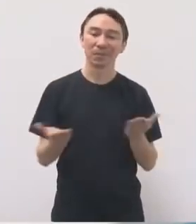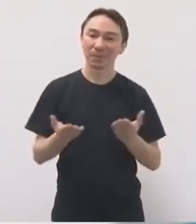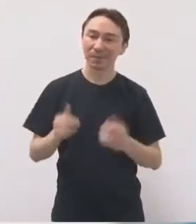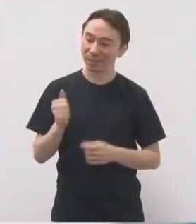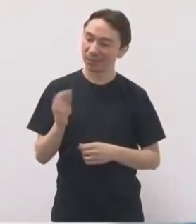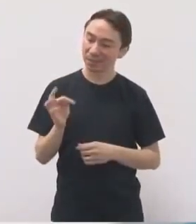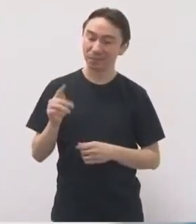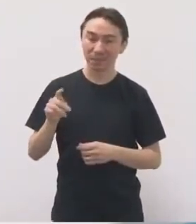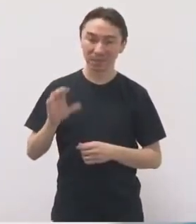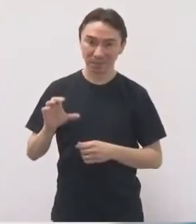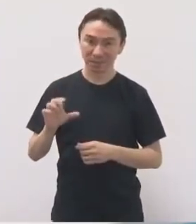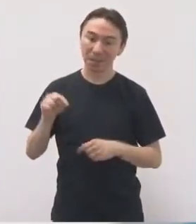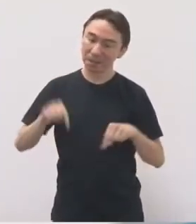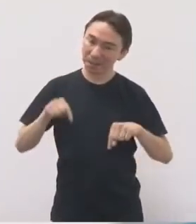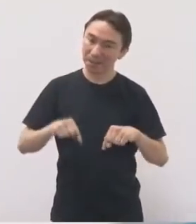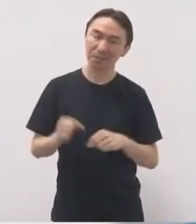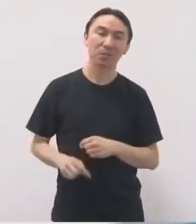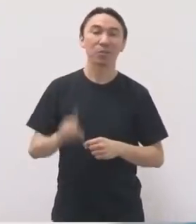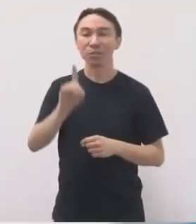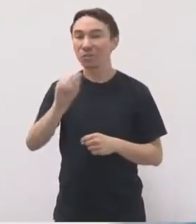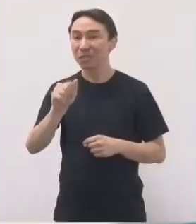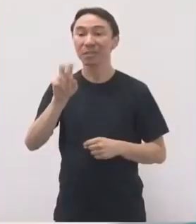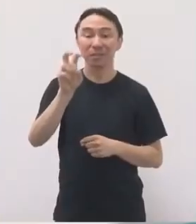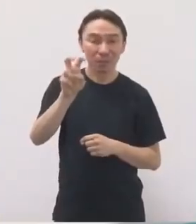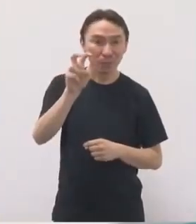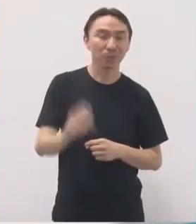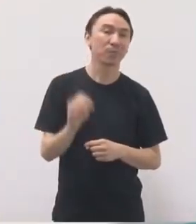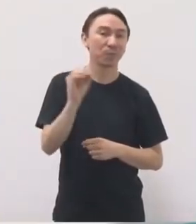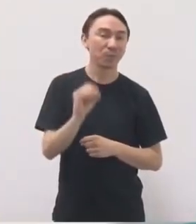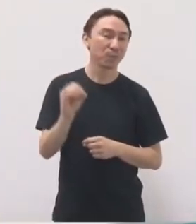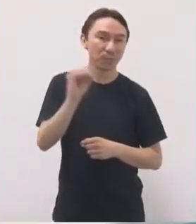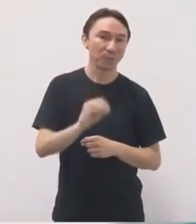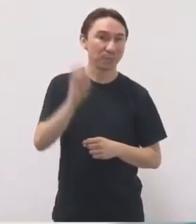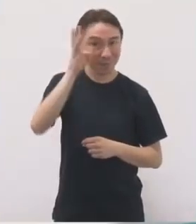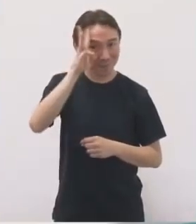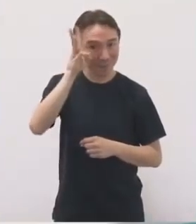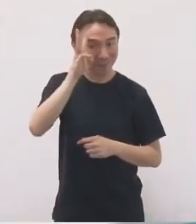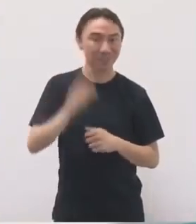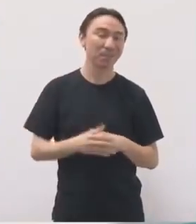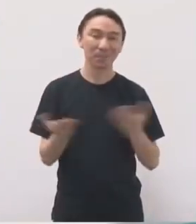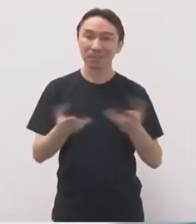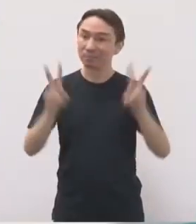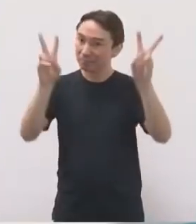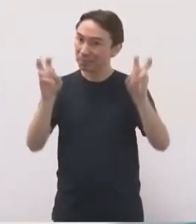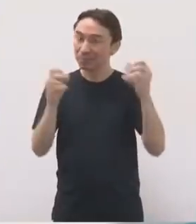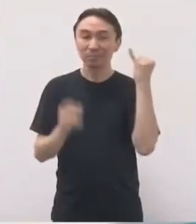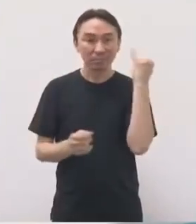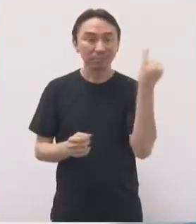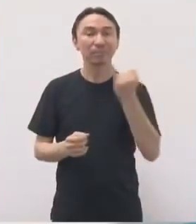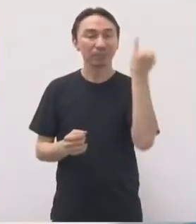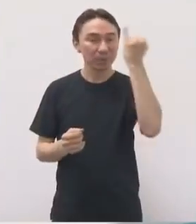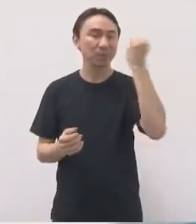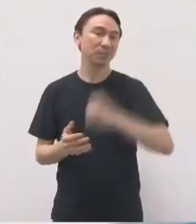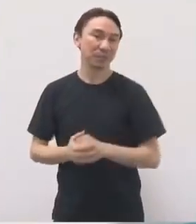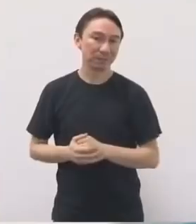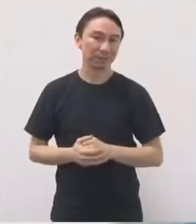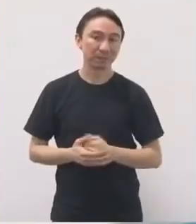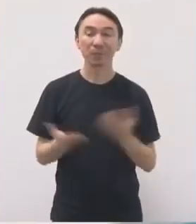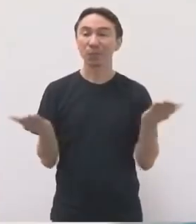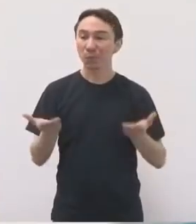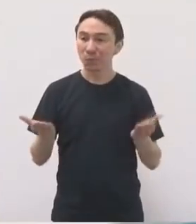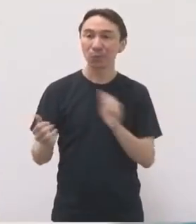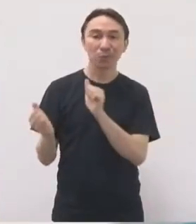5 de outubro. Hoje teremos aqui um tema muito especial e muito relevante para toda a rede. E comigo estará